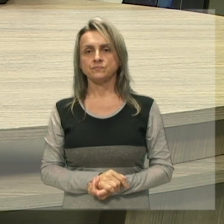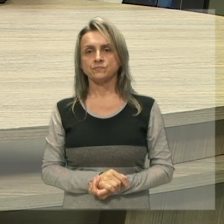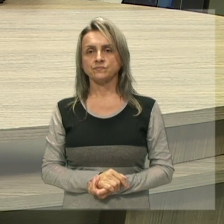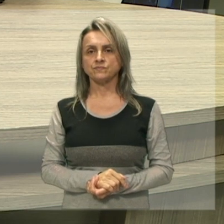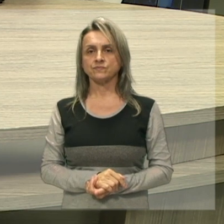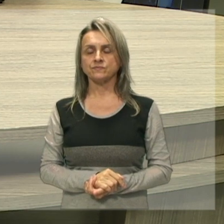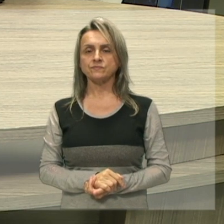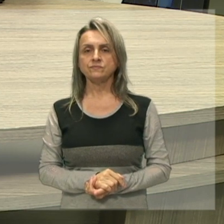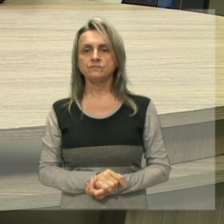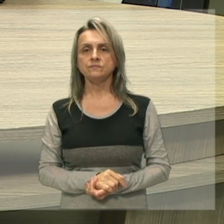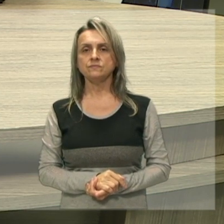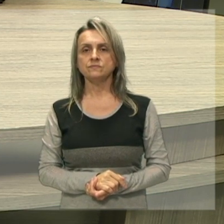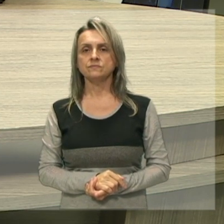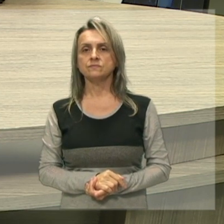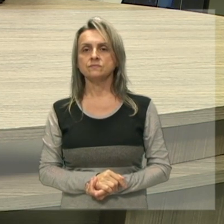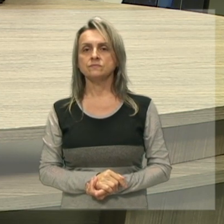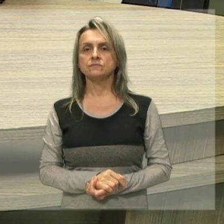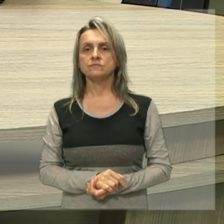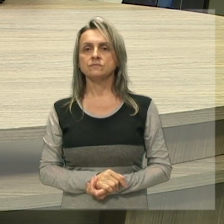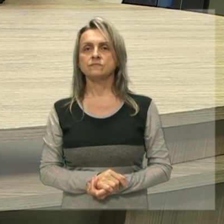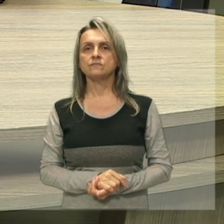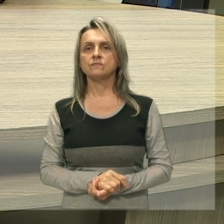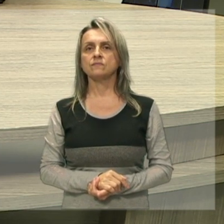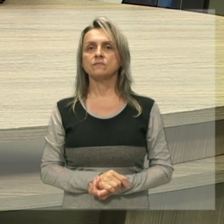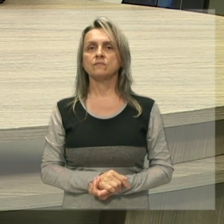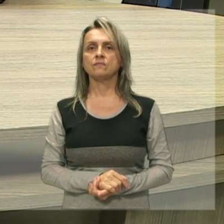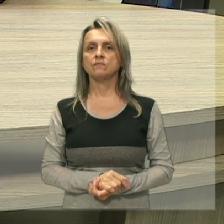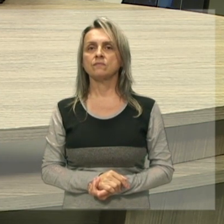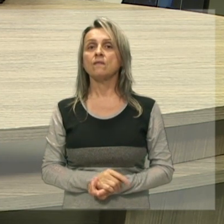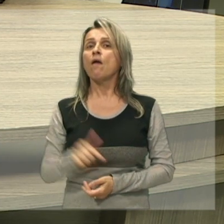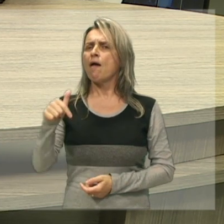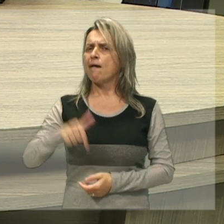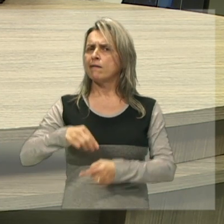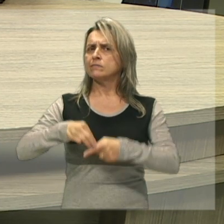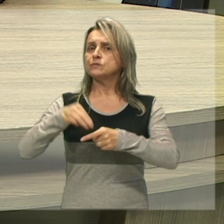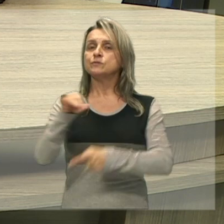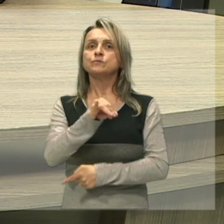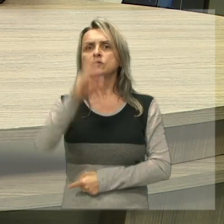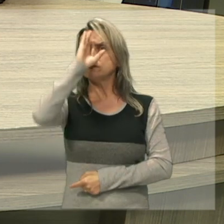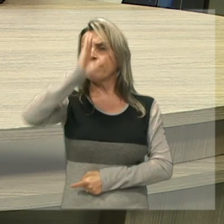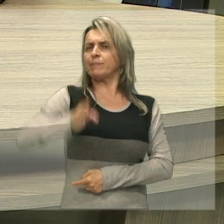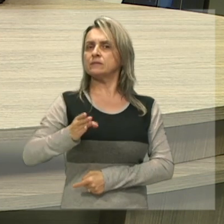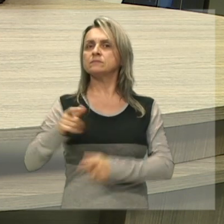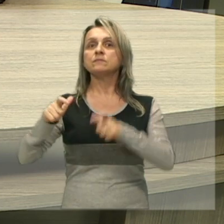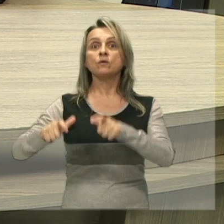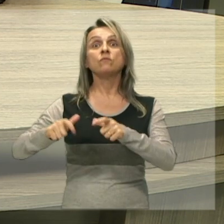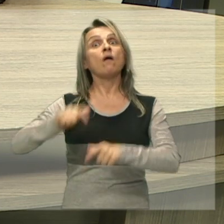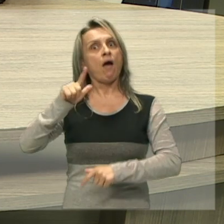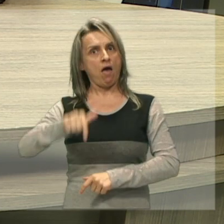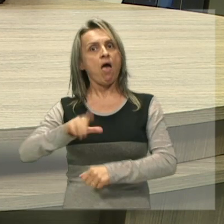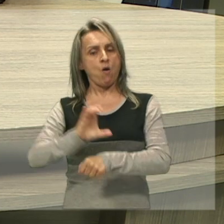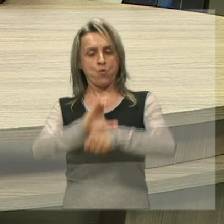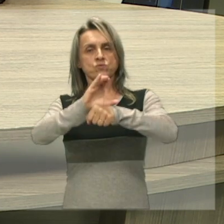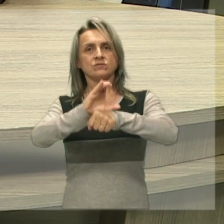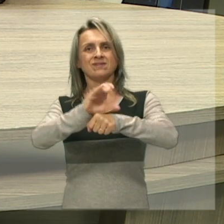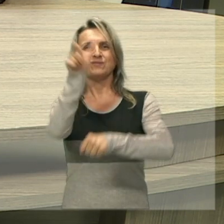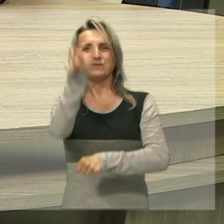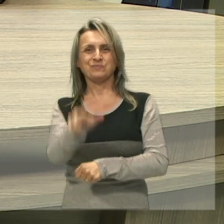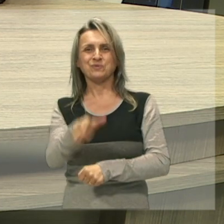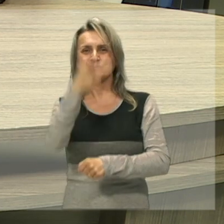aqui do município é o Conselho Municipal dos Direitos da Pessoa com Deficiência, que